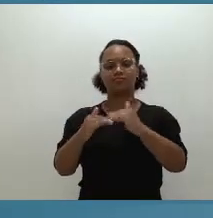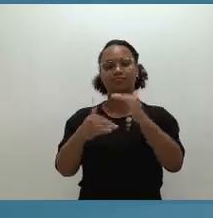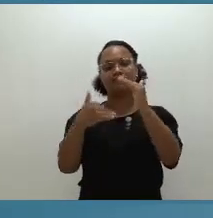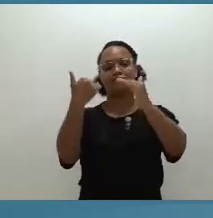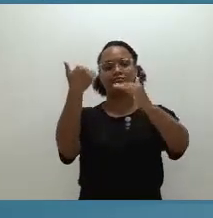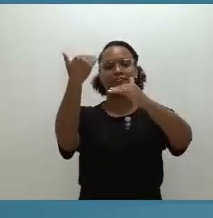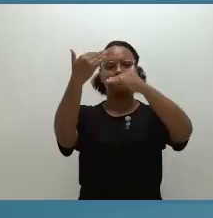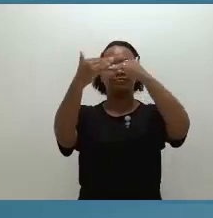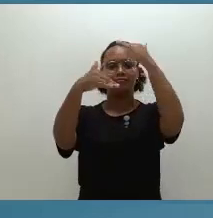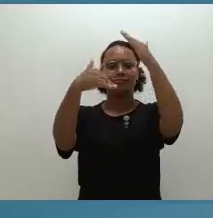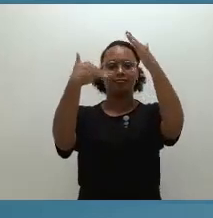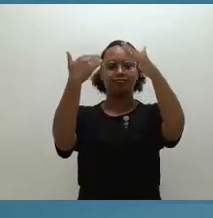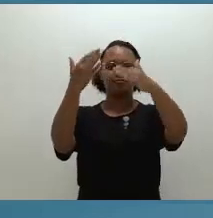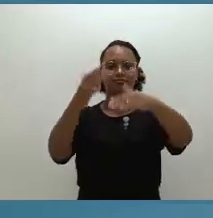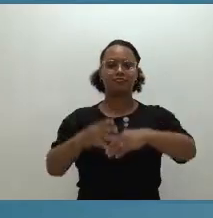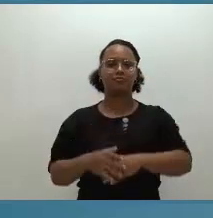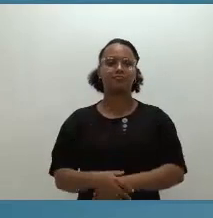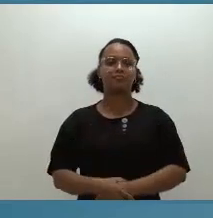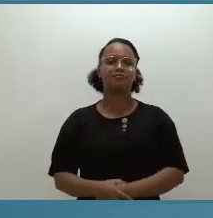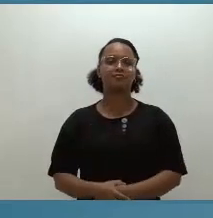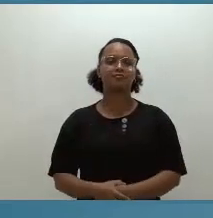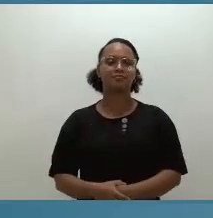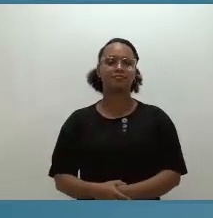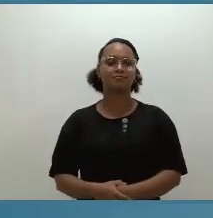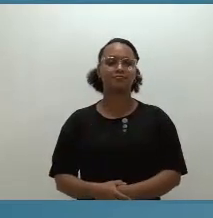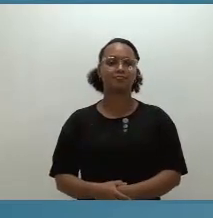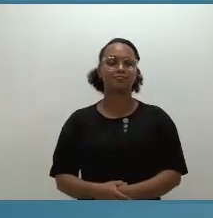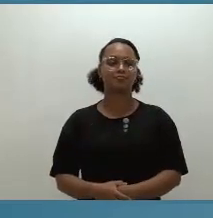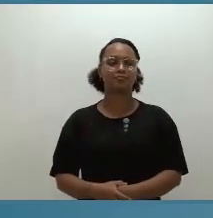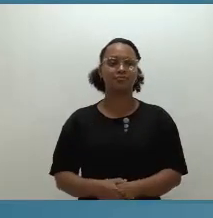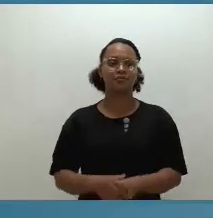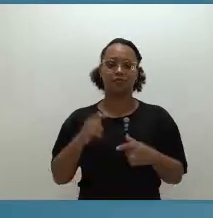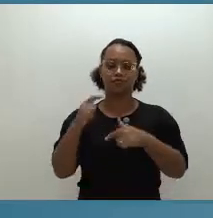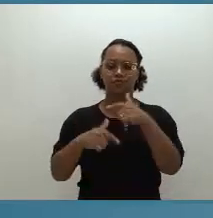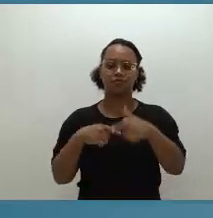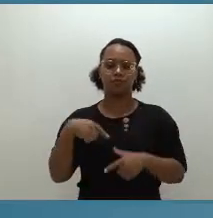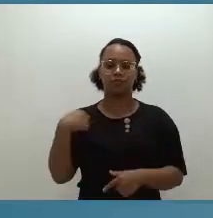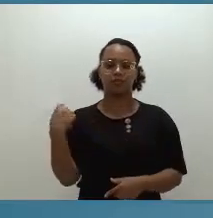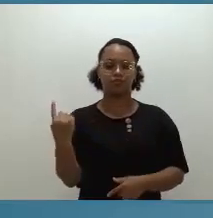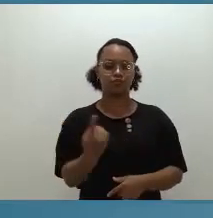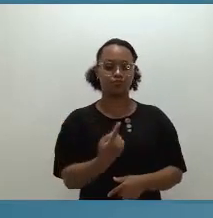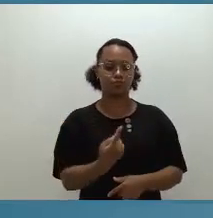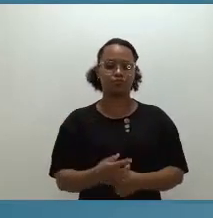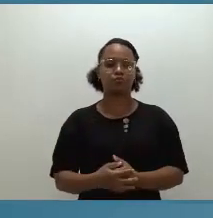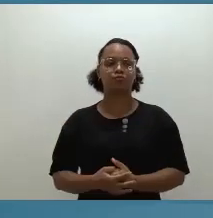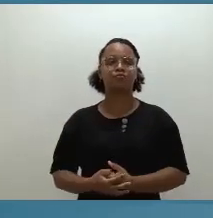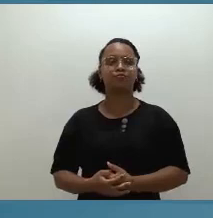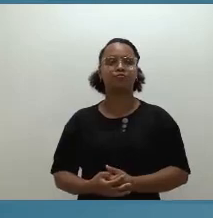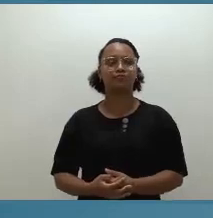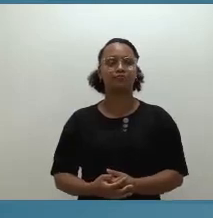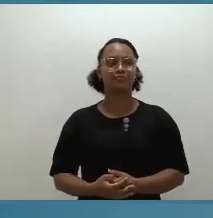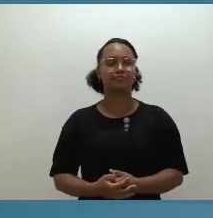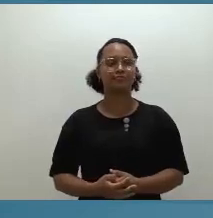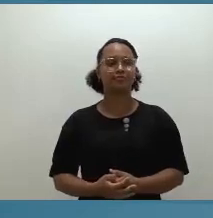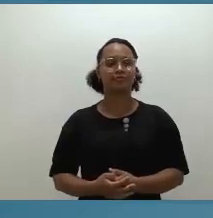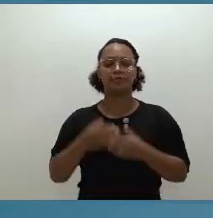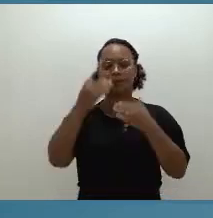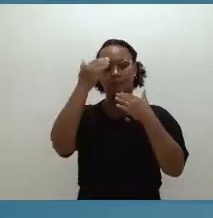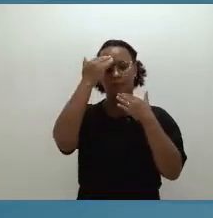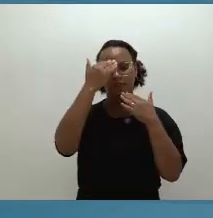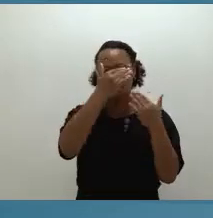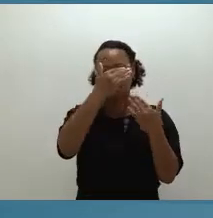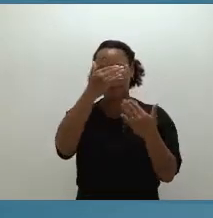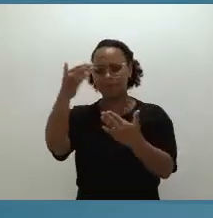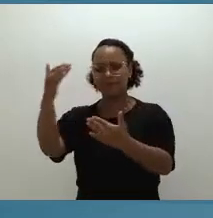tudo e dar prosseguimento a tudo que foi feito por todos vocês. Muito obrigada. E